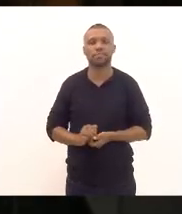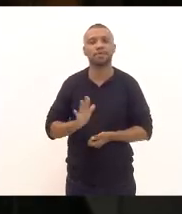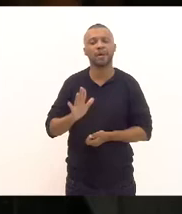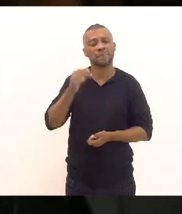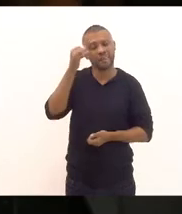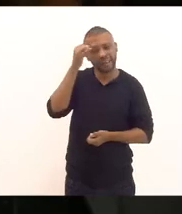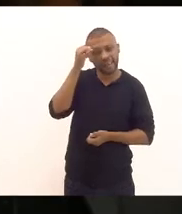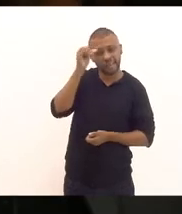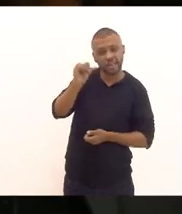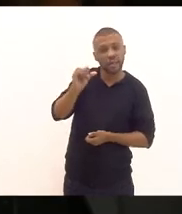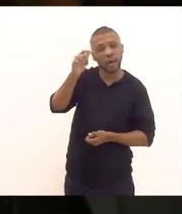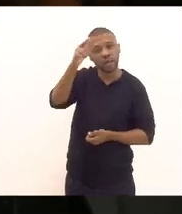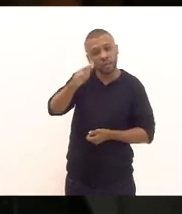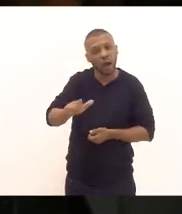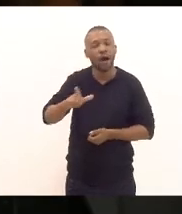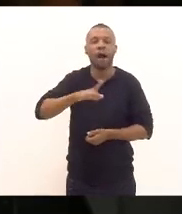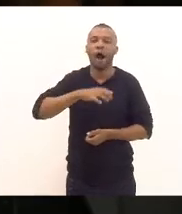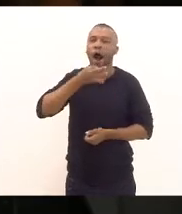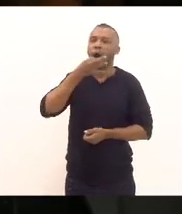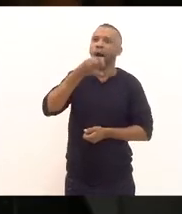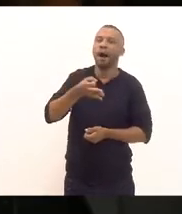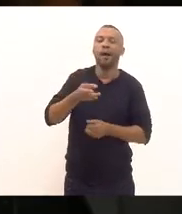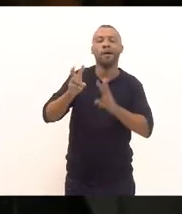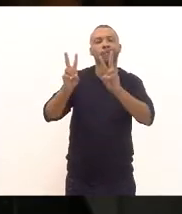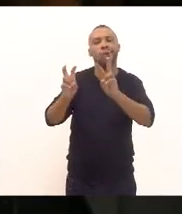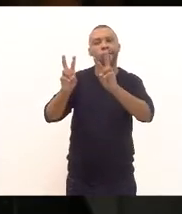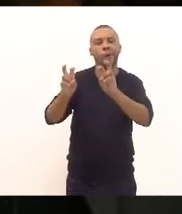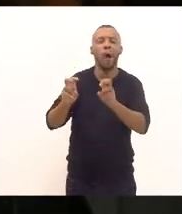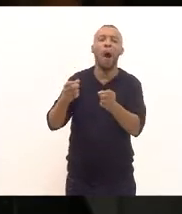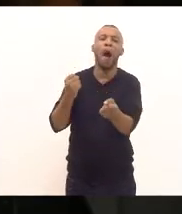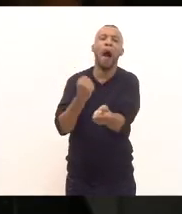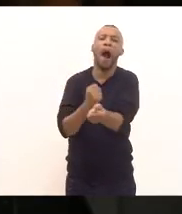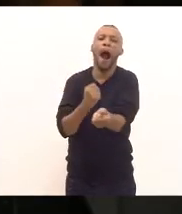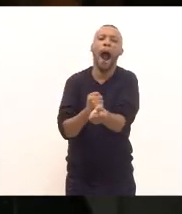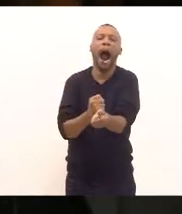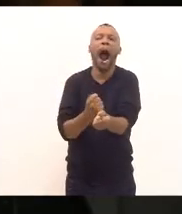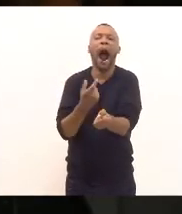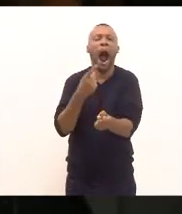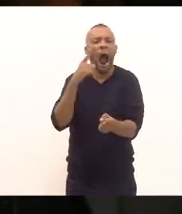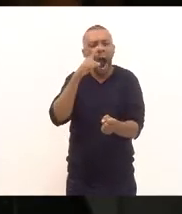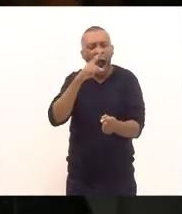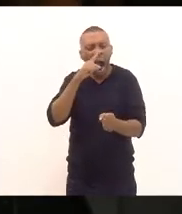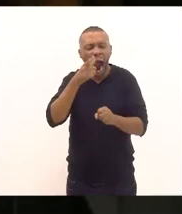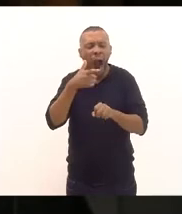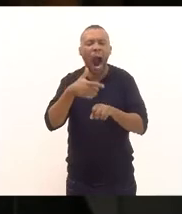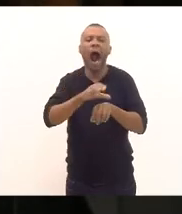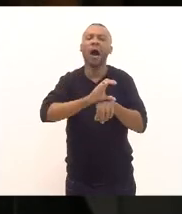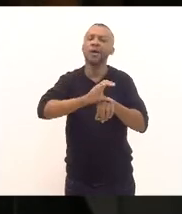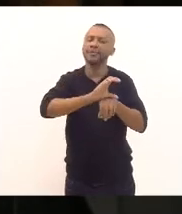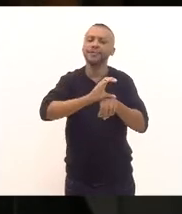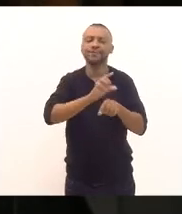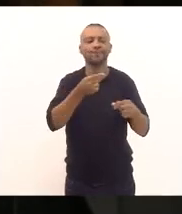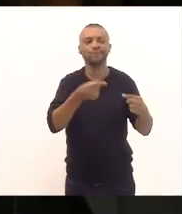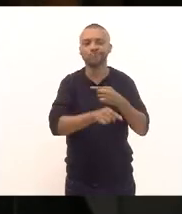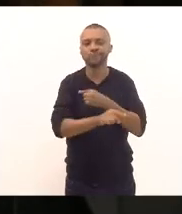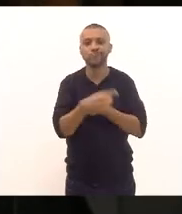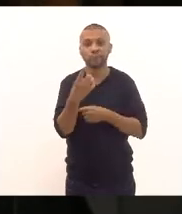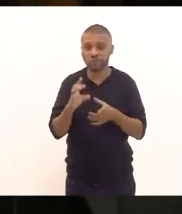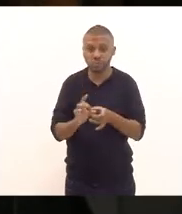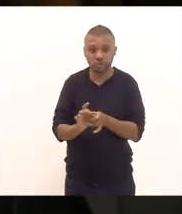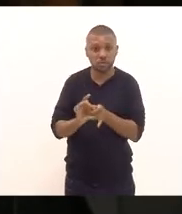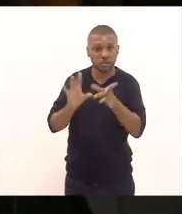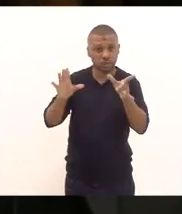haja novamente alegação de vício de inconstitucionalidade nós estamos autorizando o